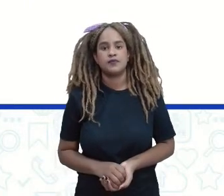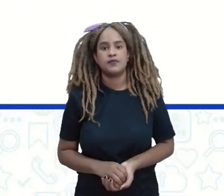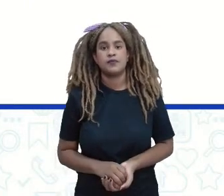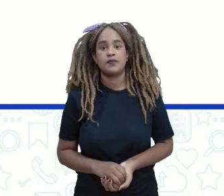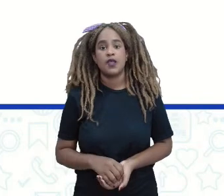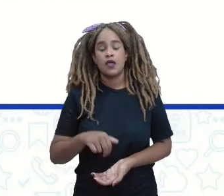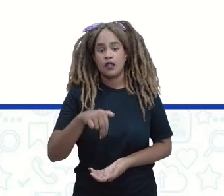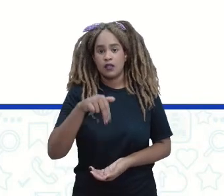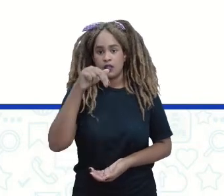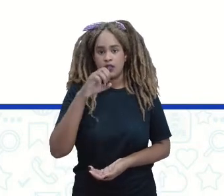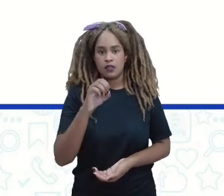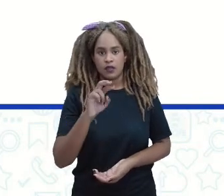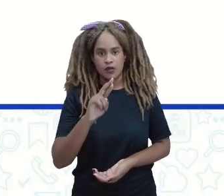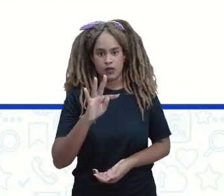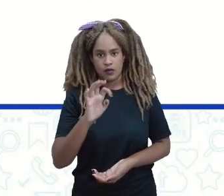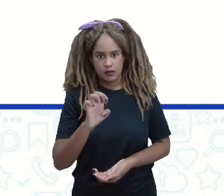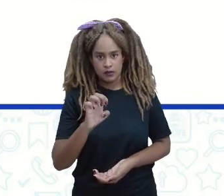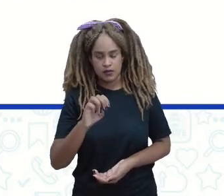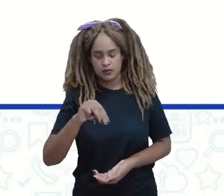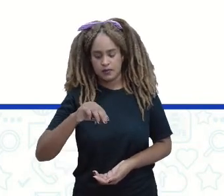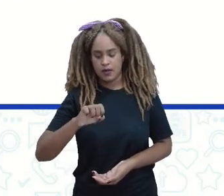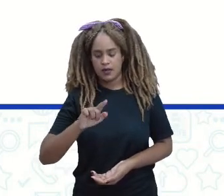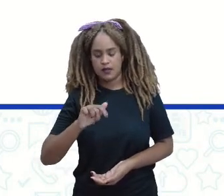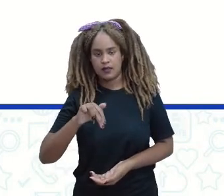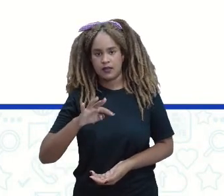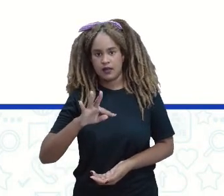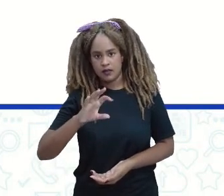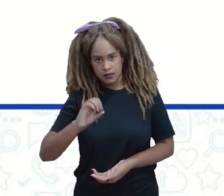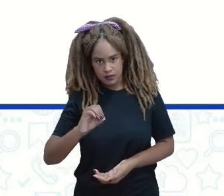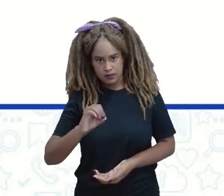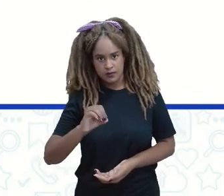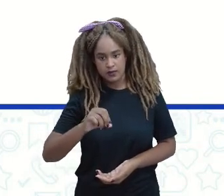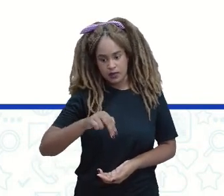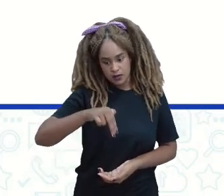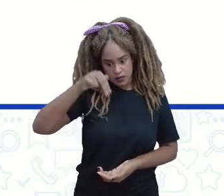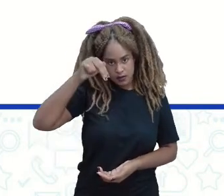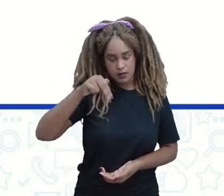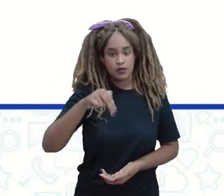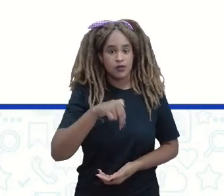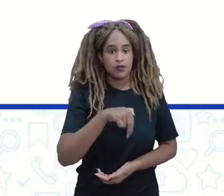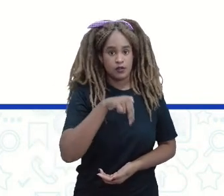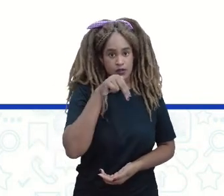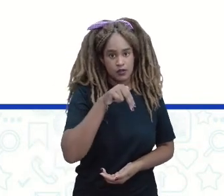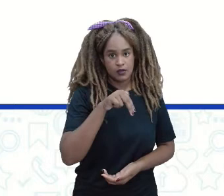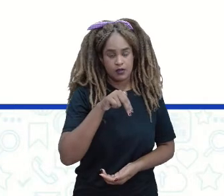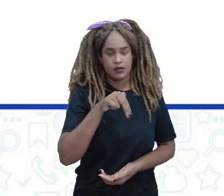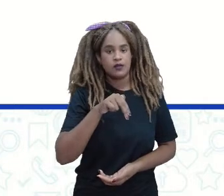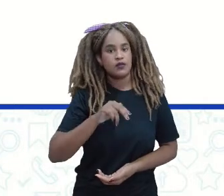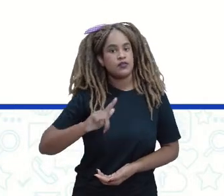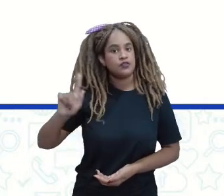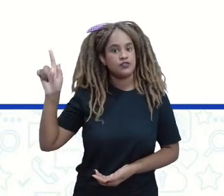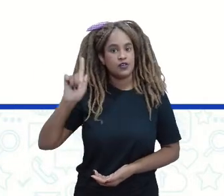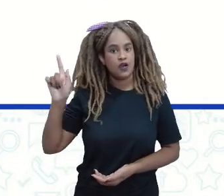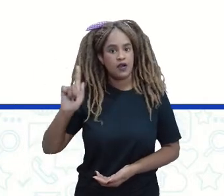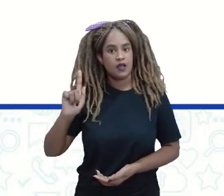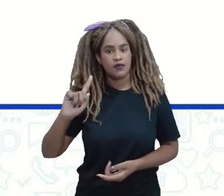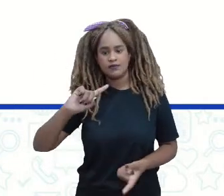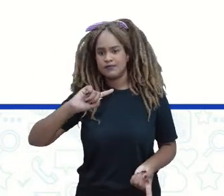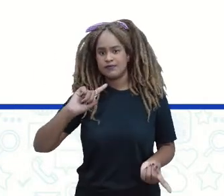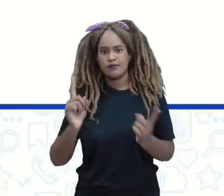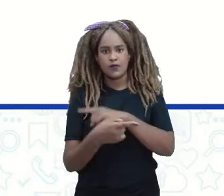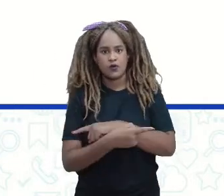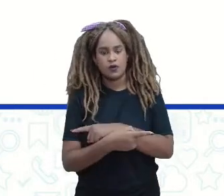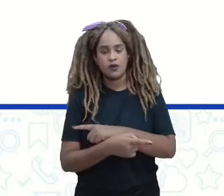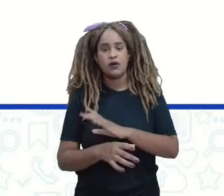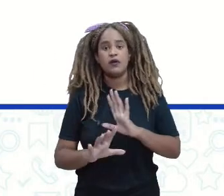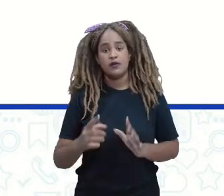em posições contrárias, tá certo? Esses polos magnéticos da Terra, eles vão mudando, mas